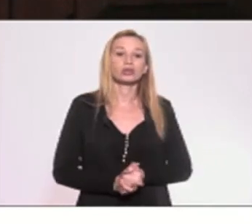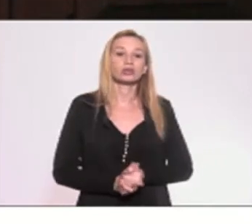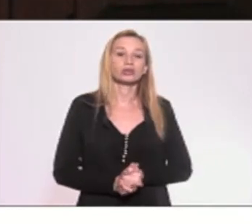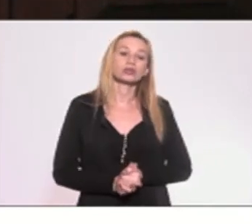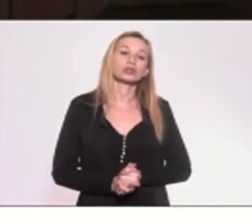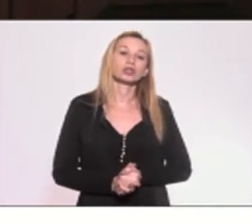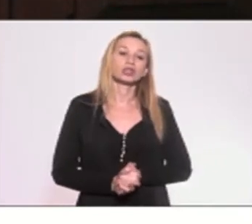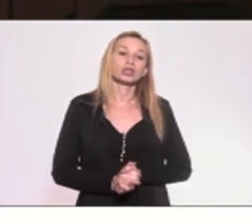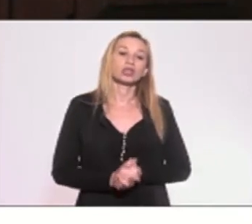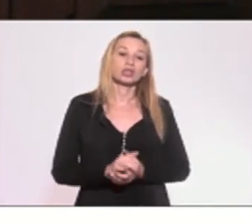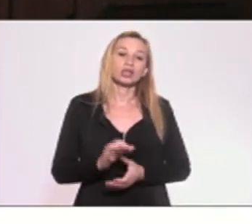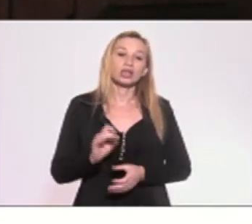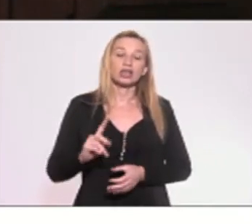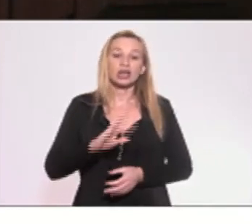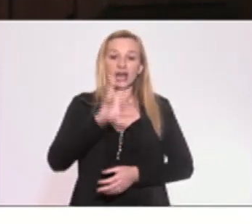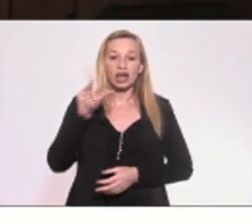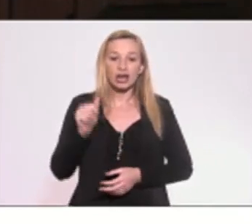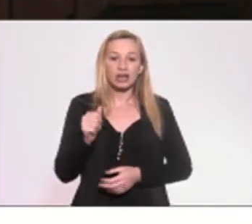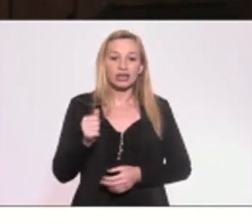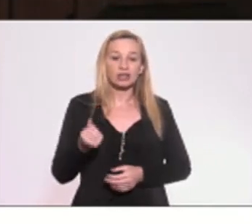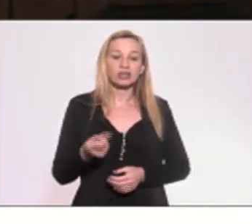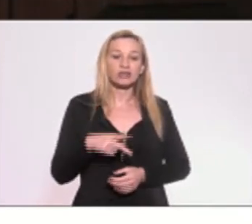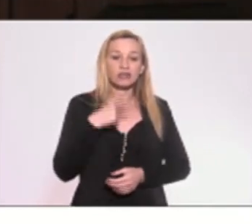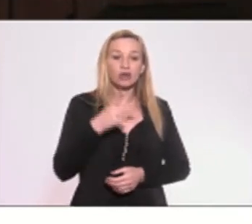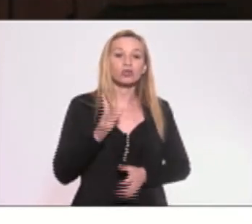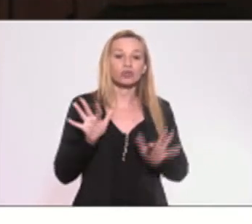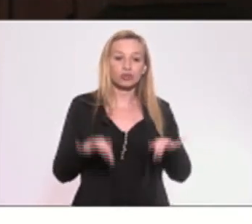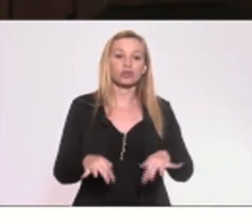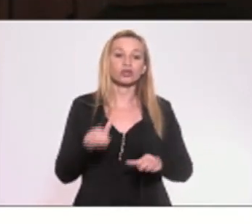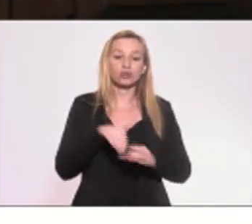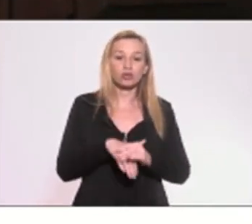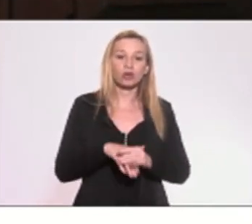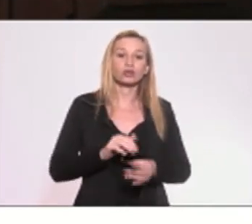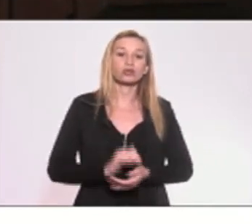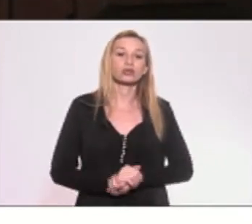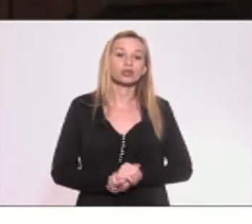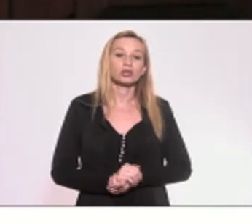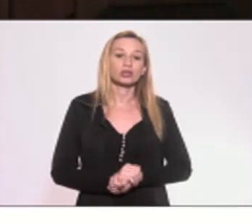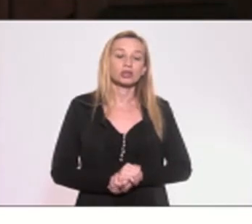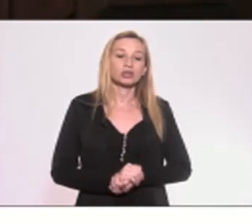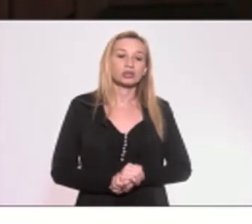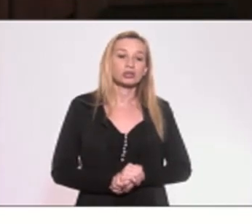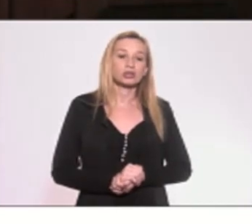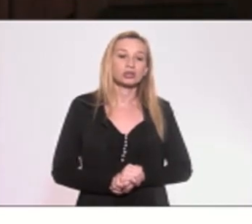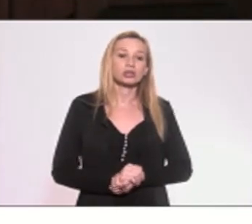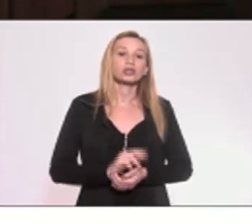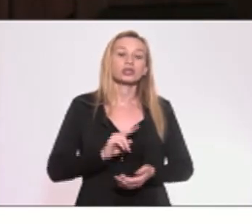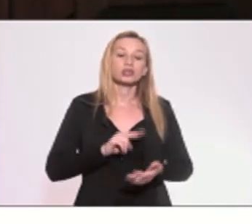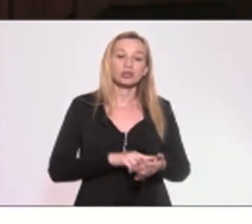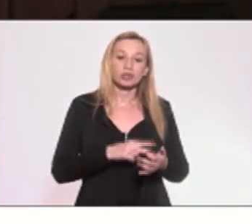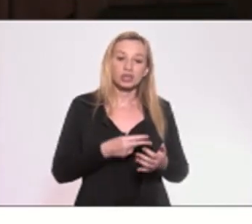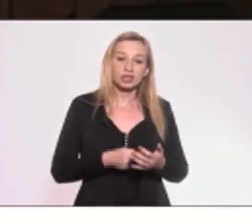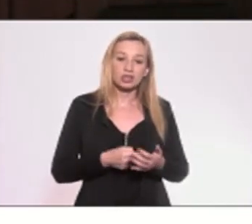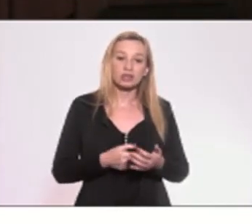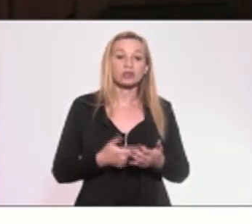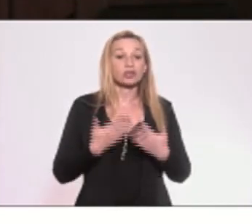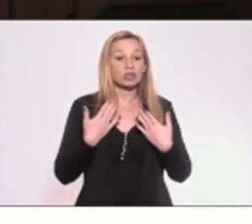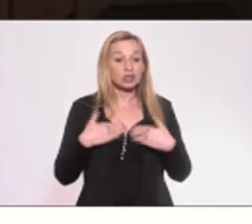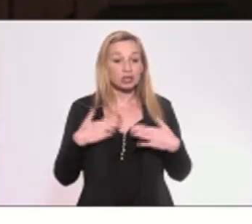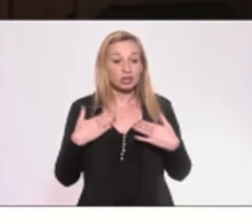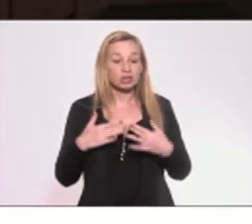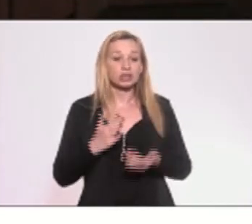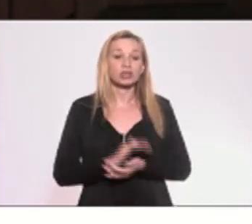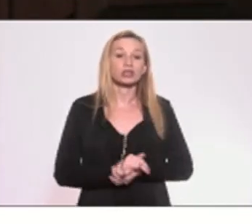maneira muito clara, elucidou no final do seu voto, que, portanto, onde haja interpretações passíveis e razoáveis,